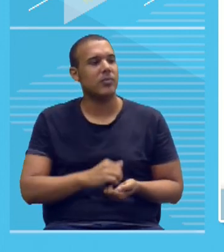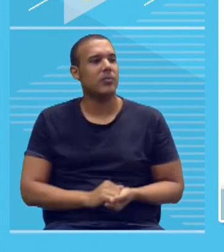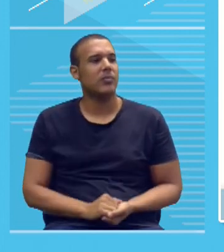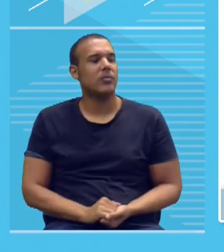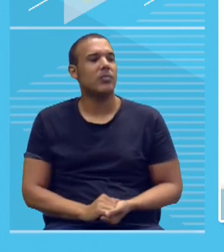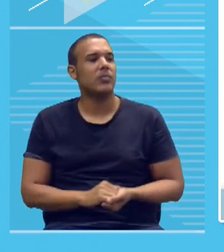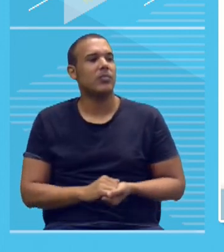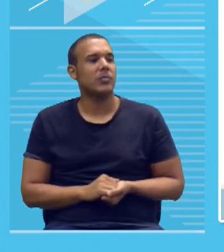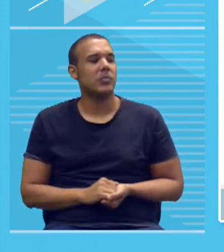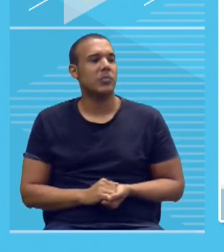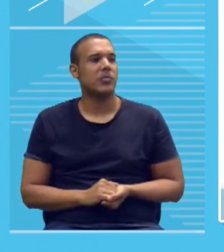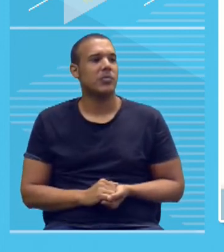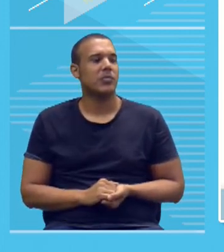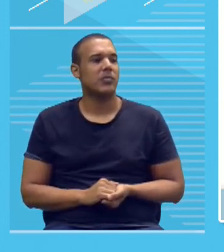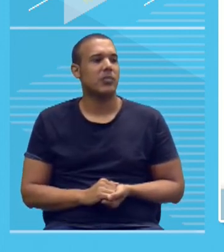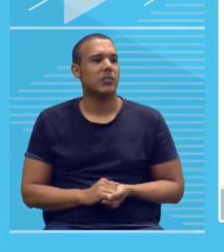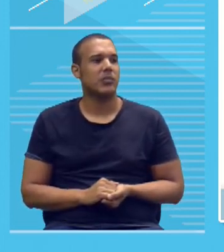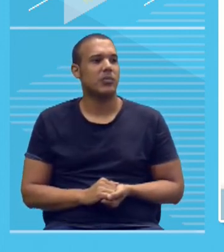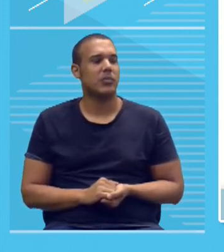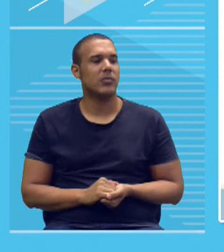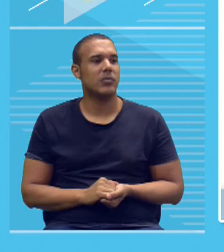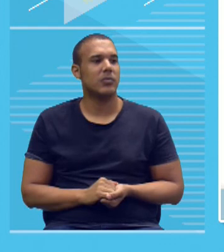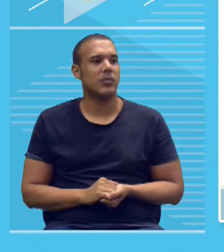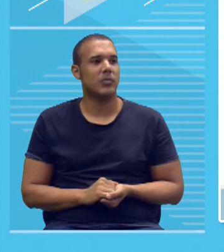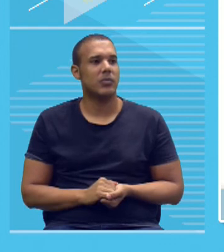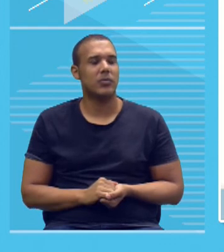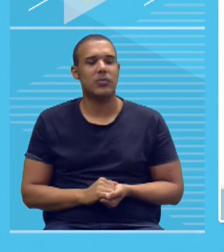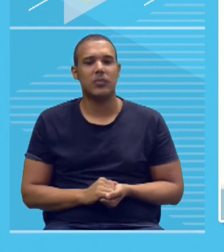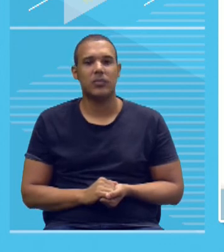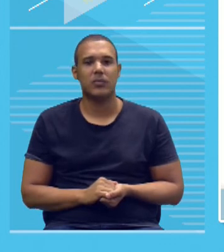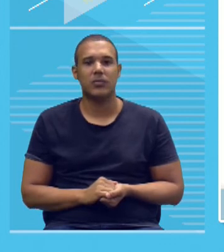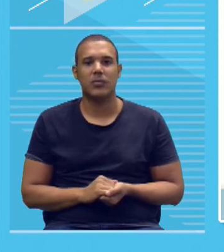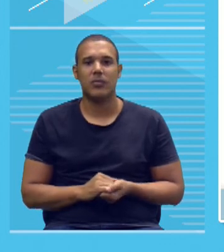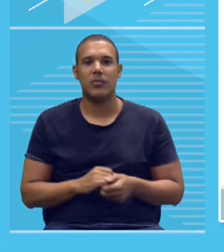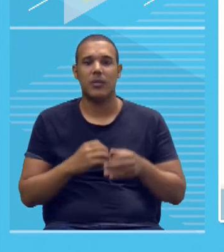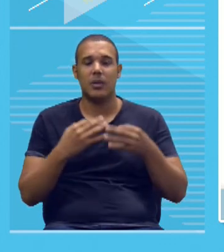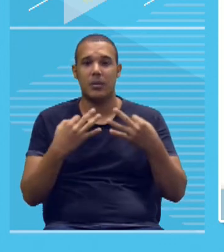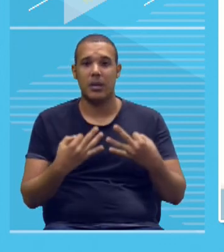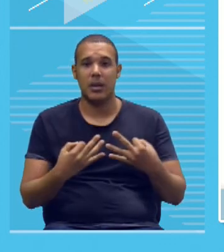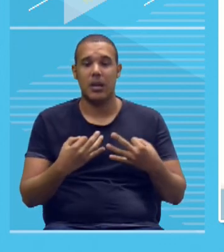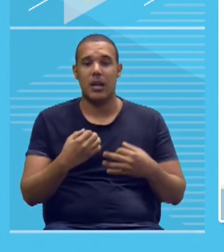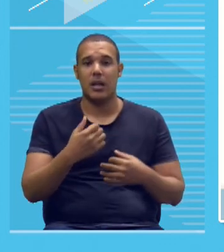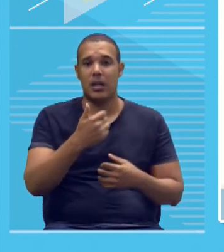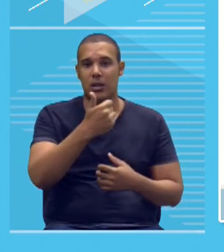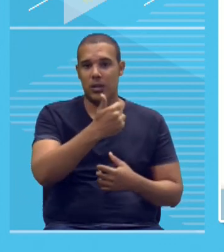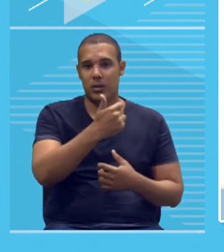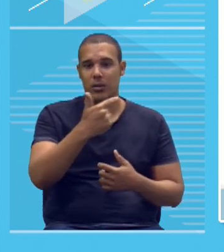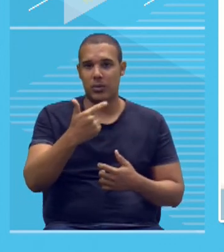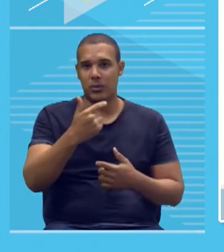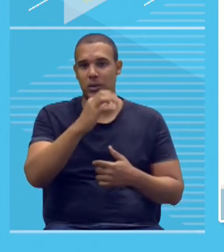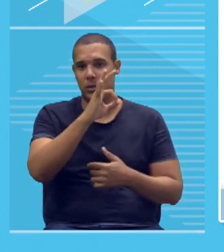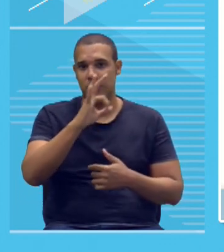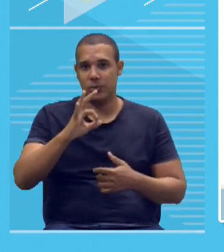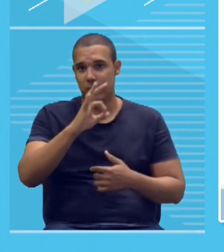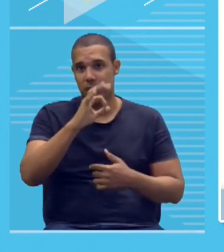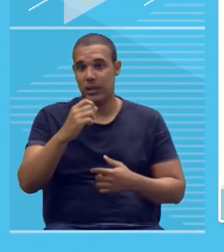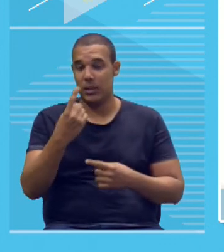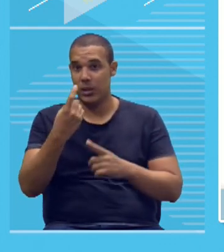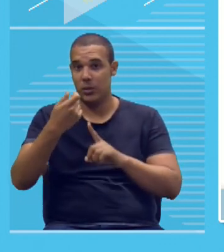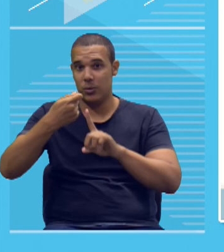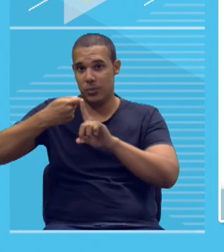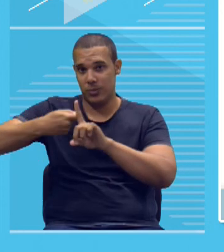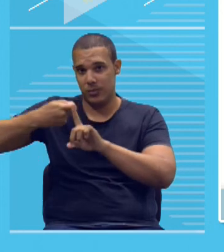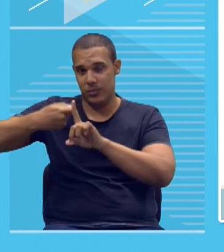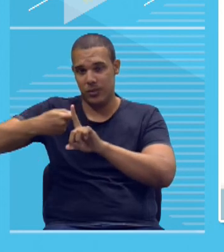ao mês ele tá dizendo que é doze por cento em um um mês é